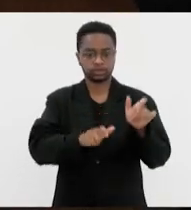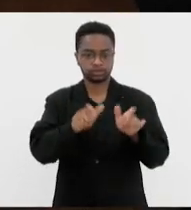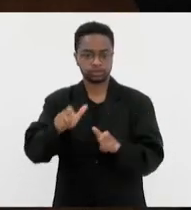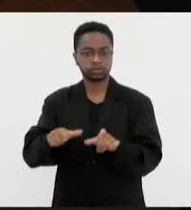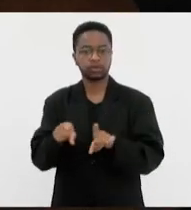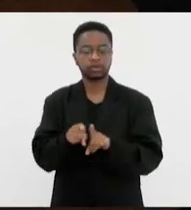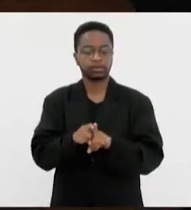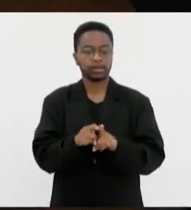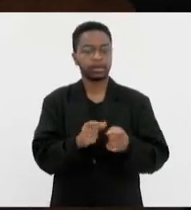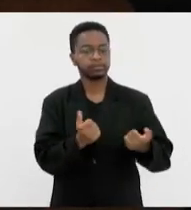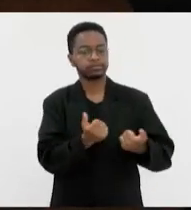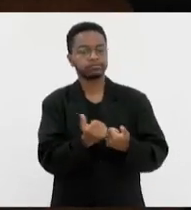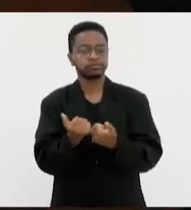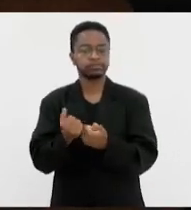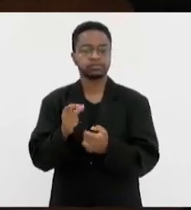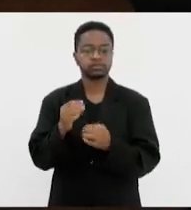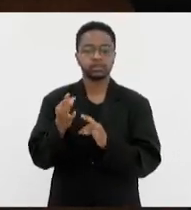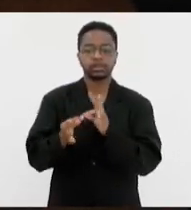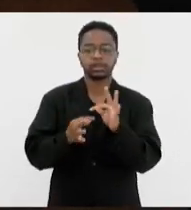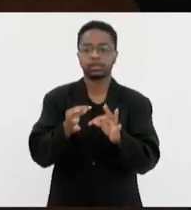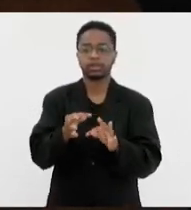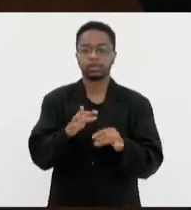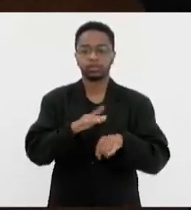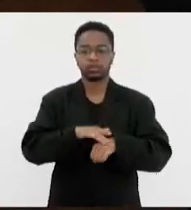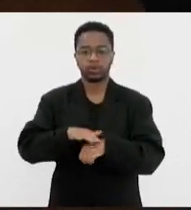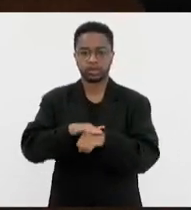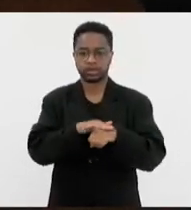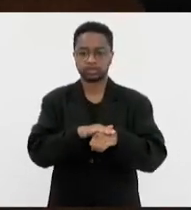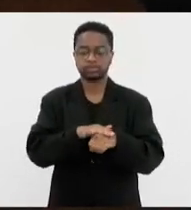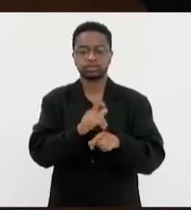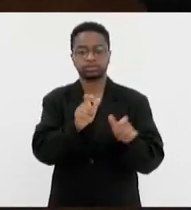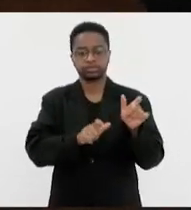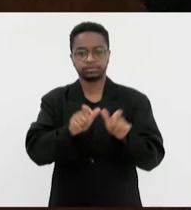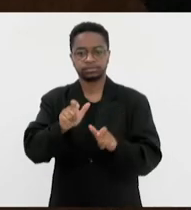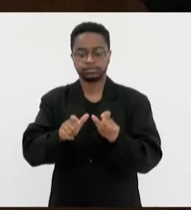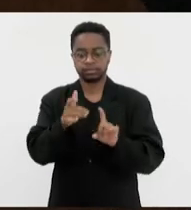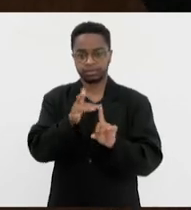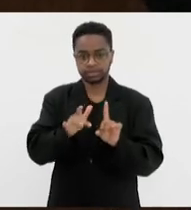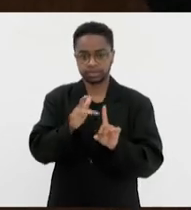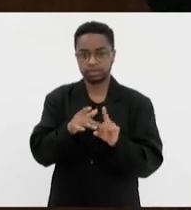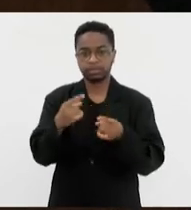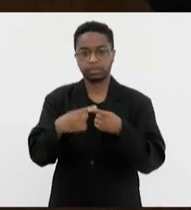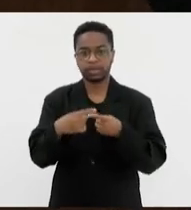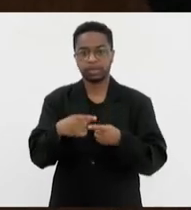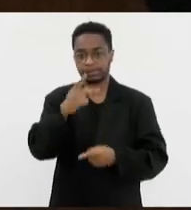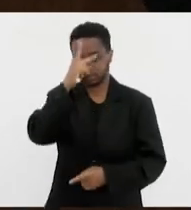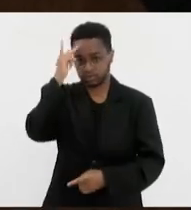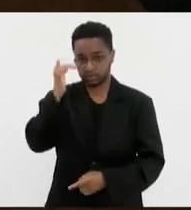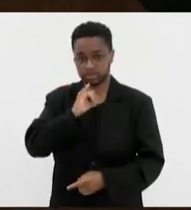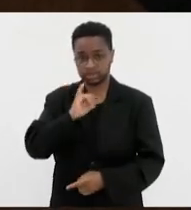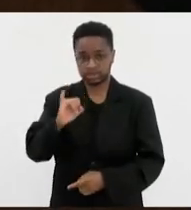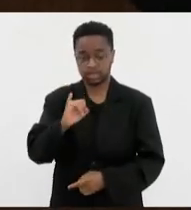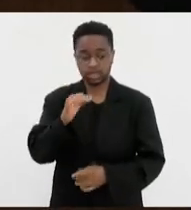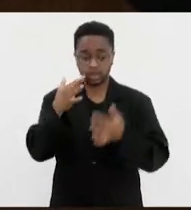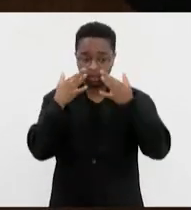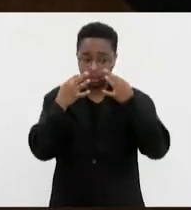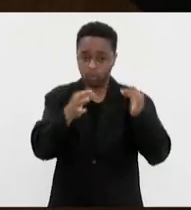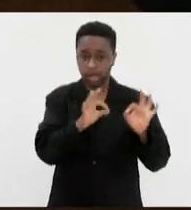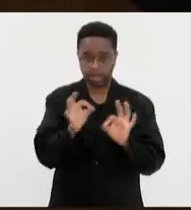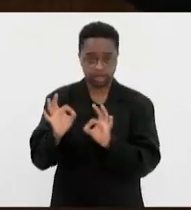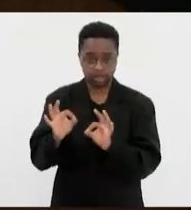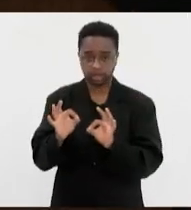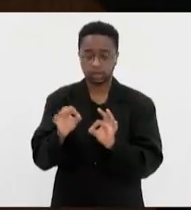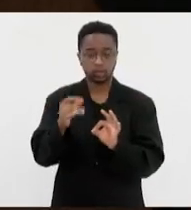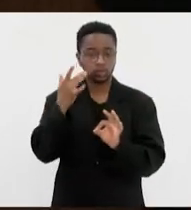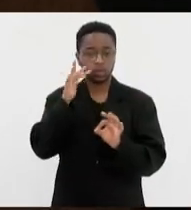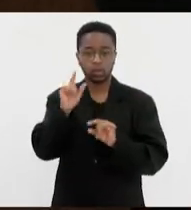na assistência ao tratamento da doença do paciente. Porque não pode uma pessoa que não atendeu o paciente, que não